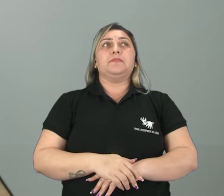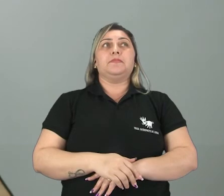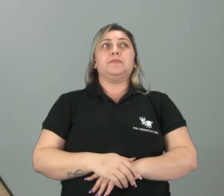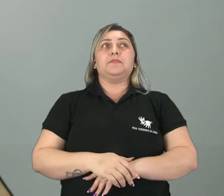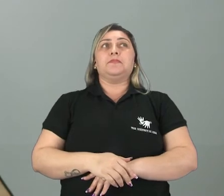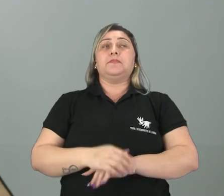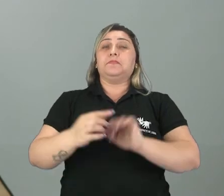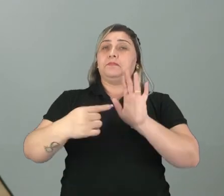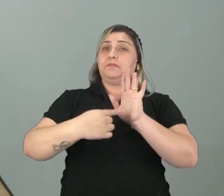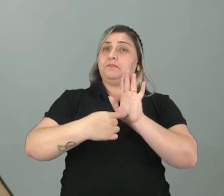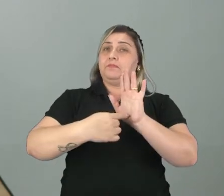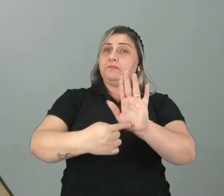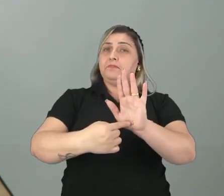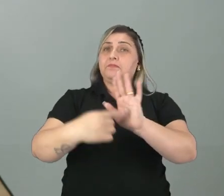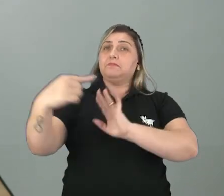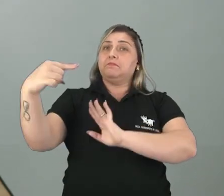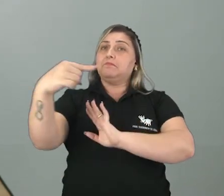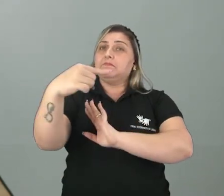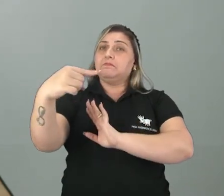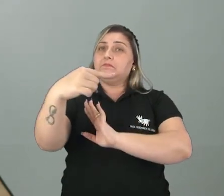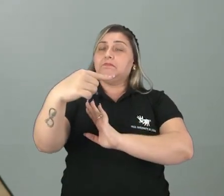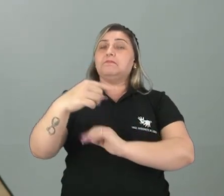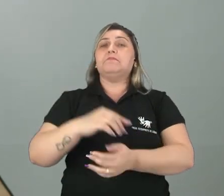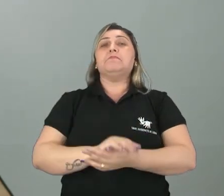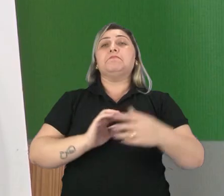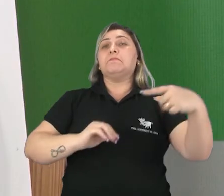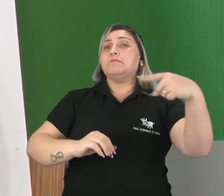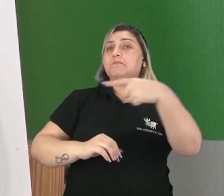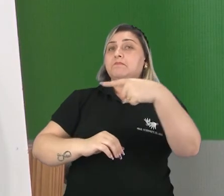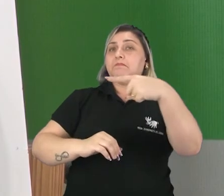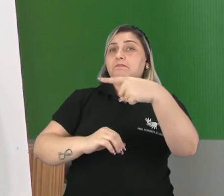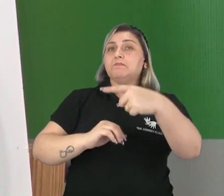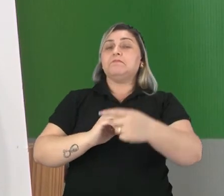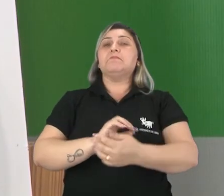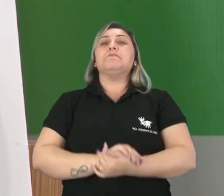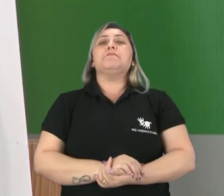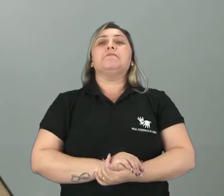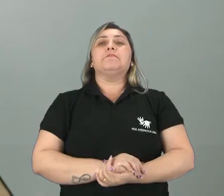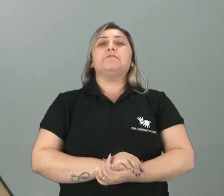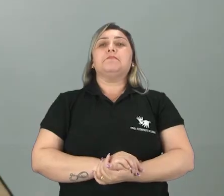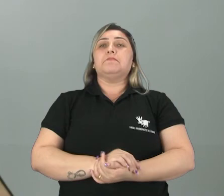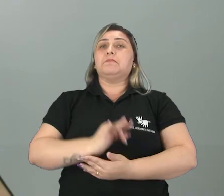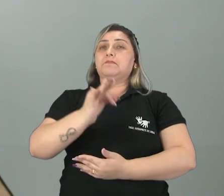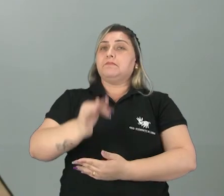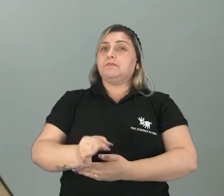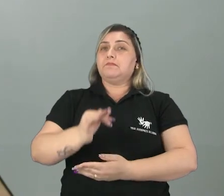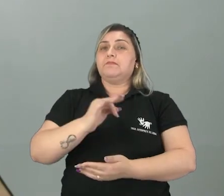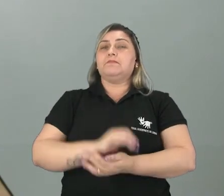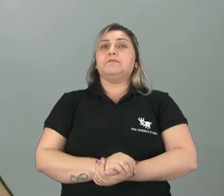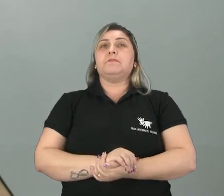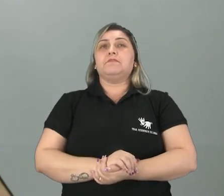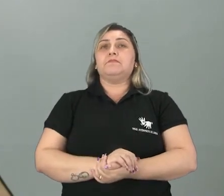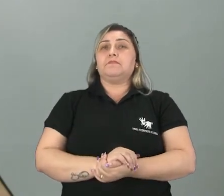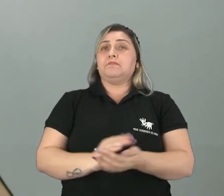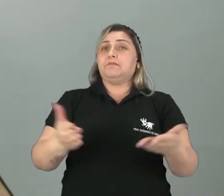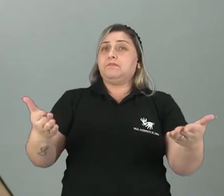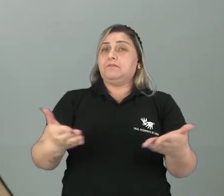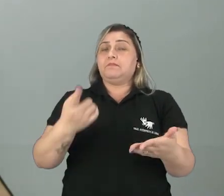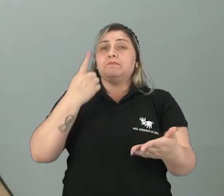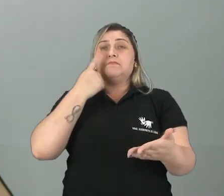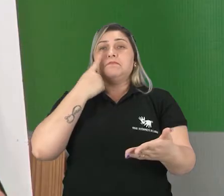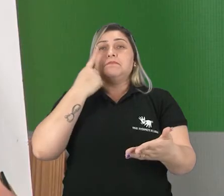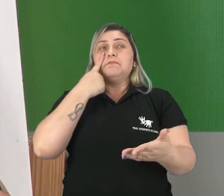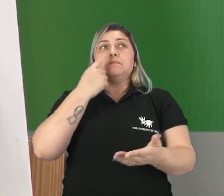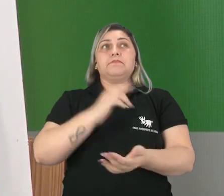certa também de Khan indicando aqui a direção que eles estão virados certo agora vamos